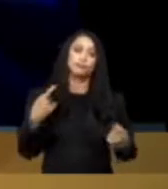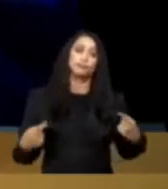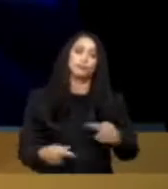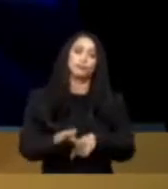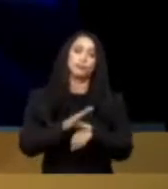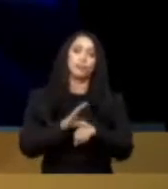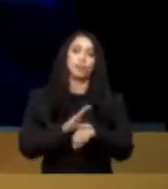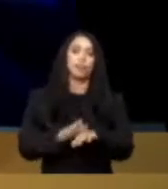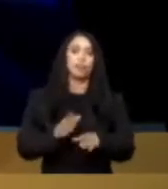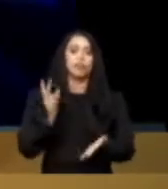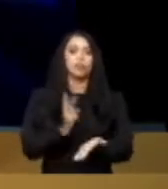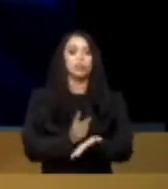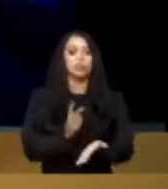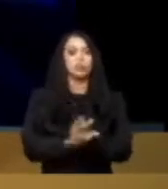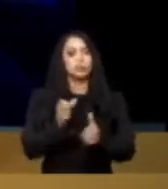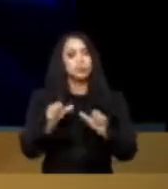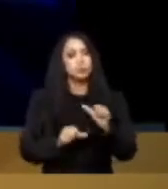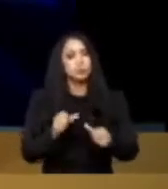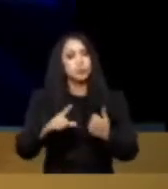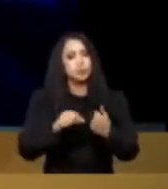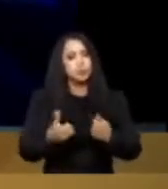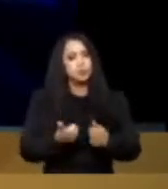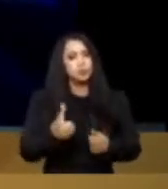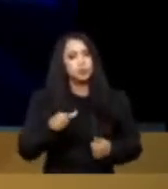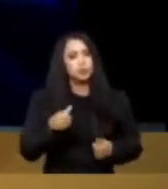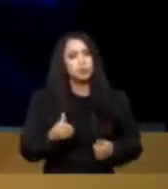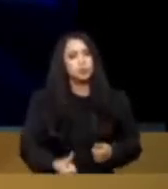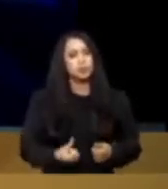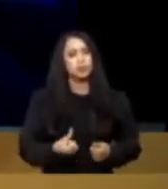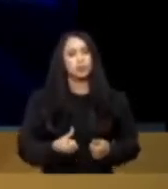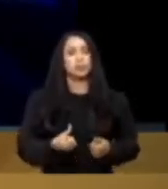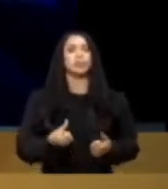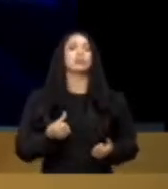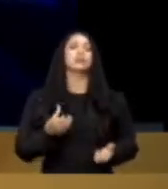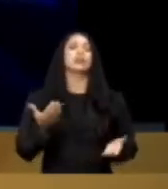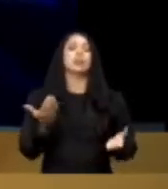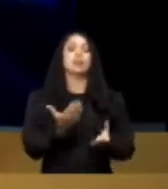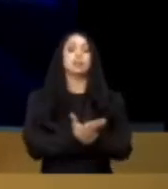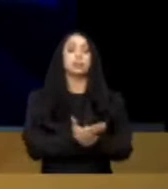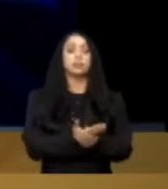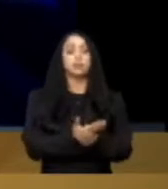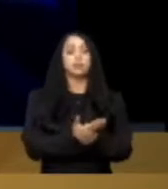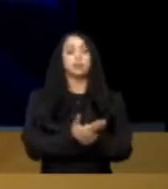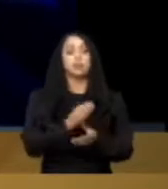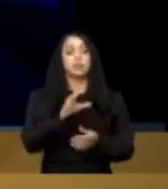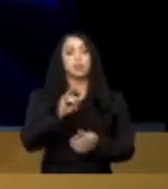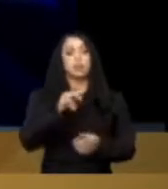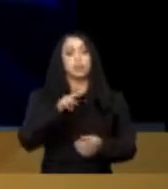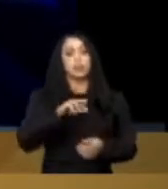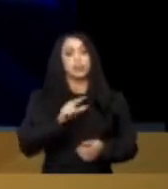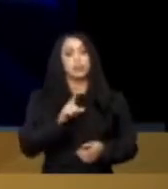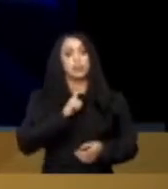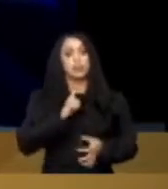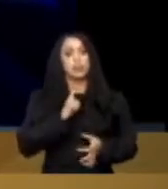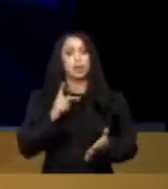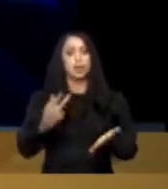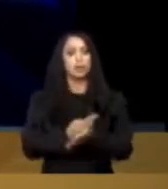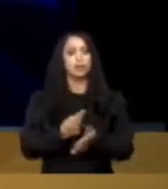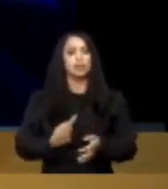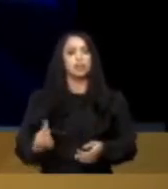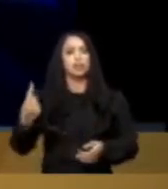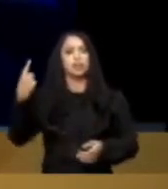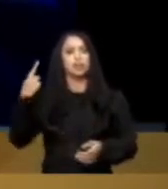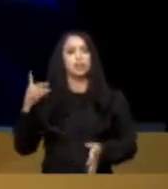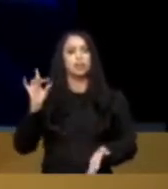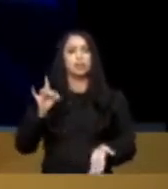arguída. Apesar de a alteração do artigo 16 da Lei da Ação Civil Pública ter ocorrido em um contexto de justificada e